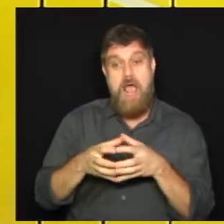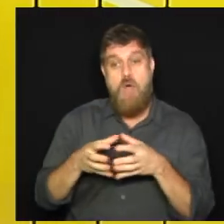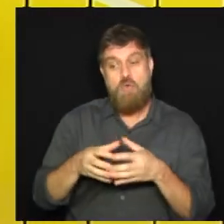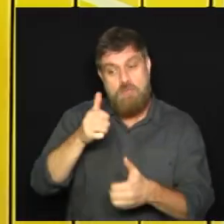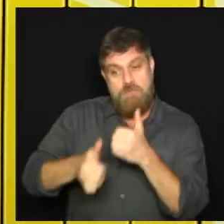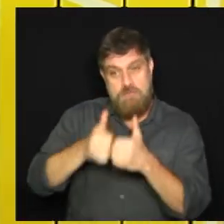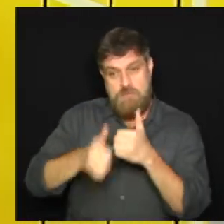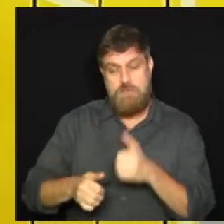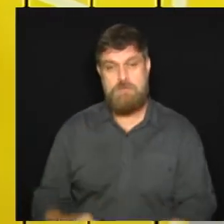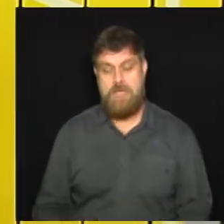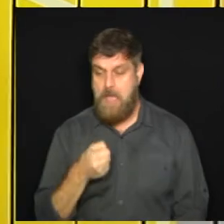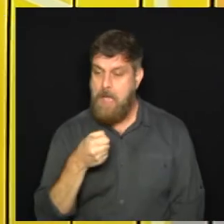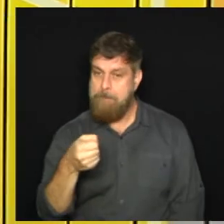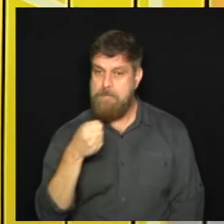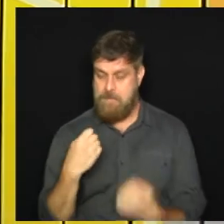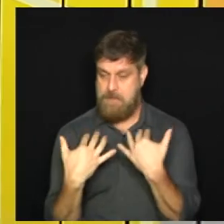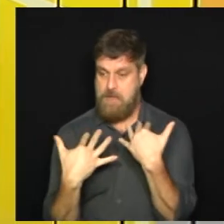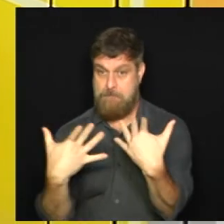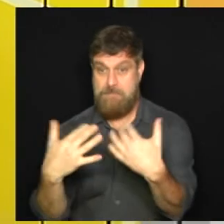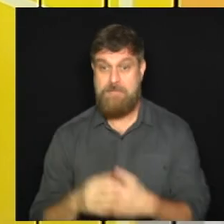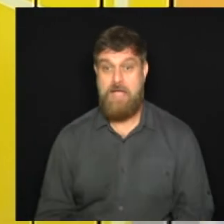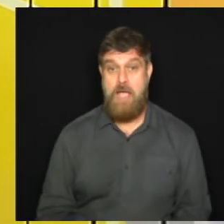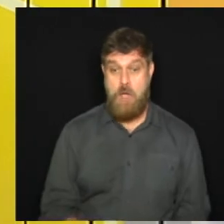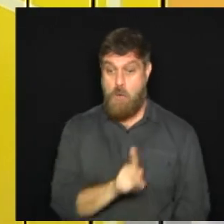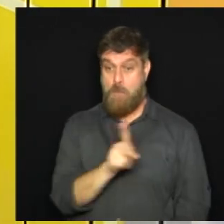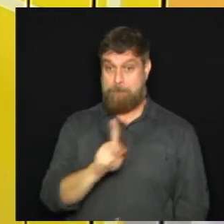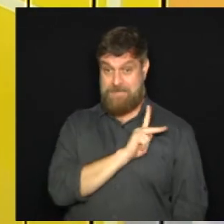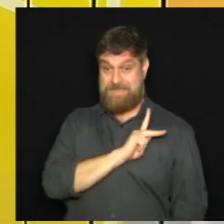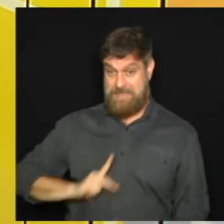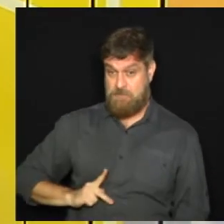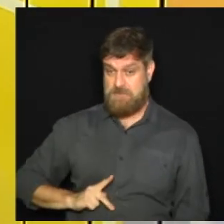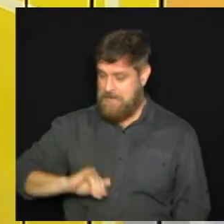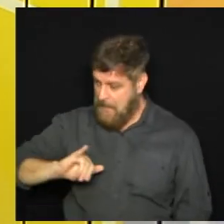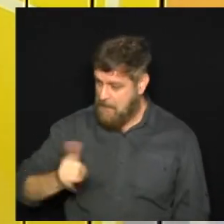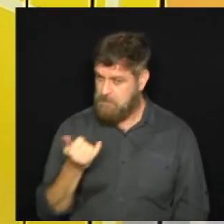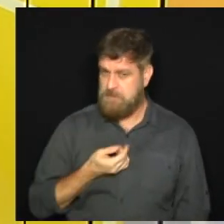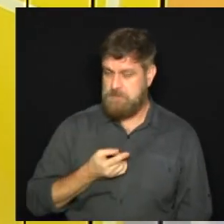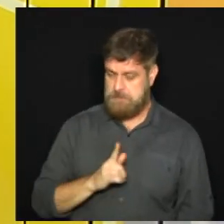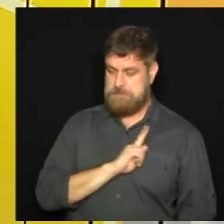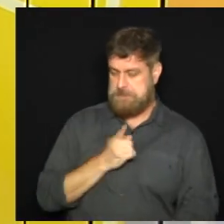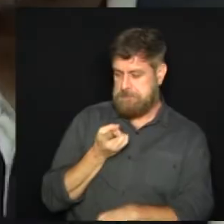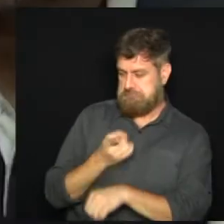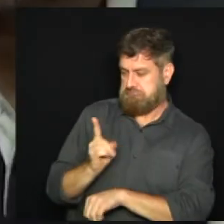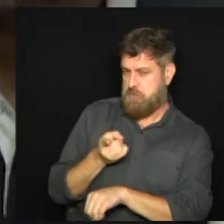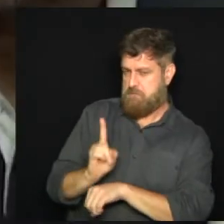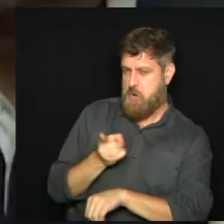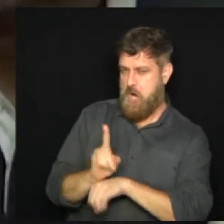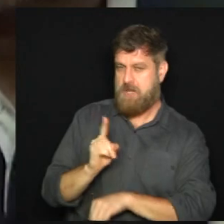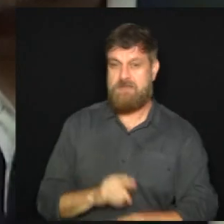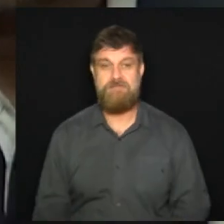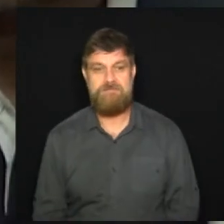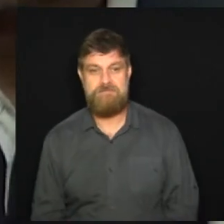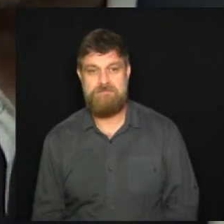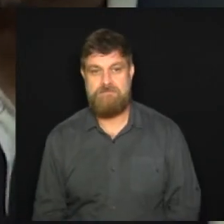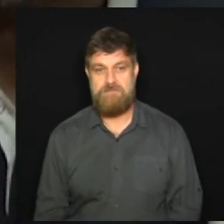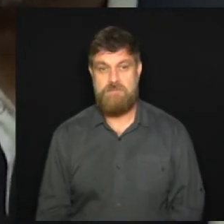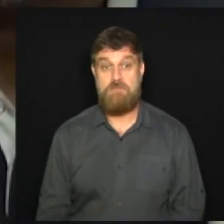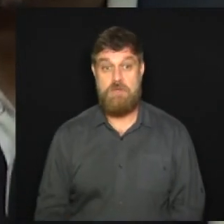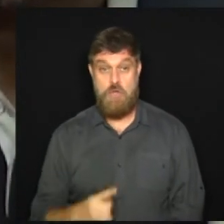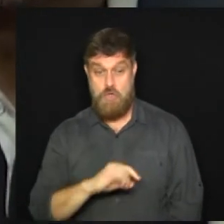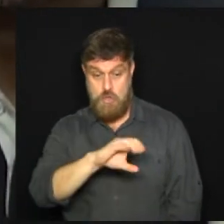O técnico João Brigatti foi apresentado na Ponte Preta e falou sobre o momento particular que ele está vivendo